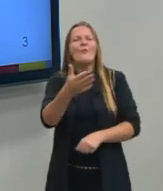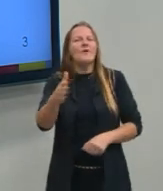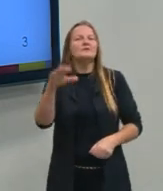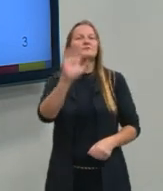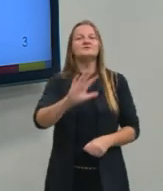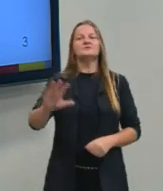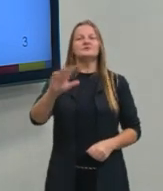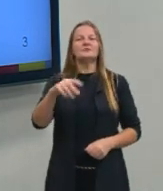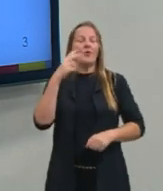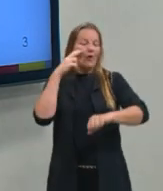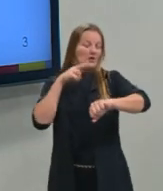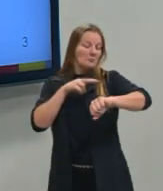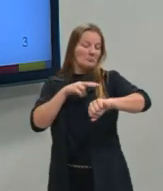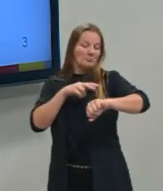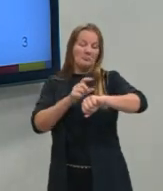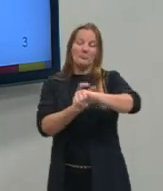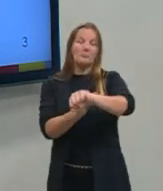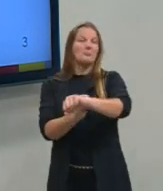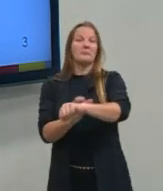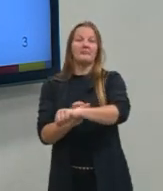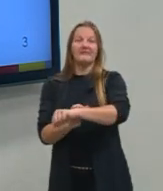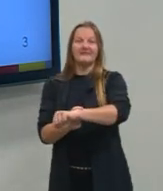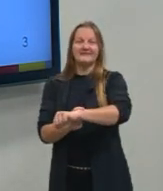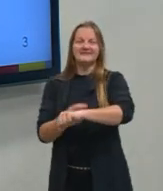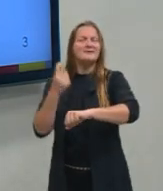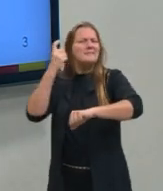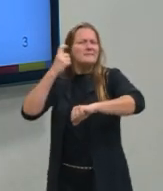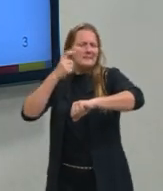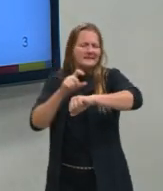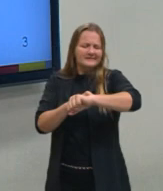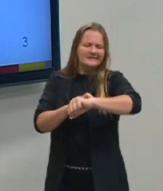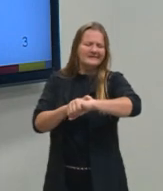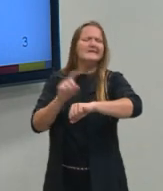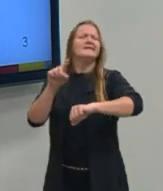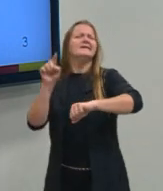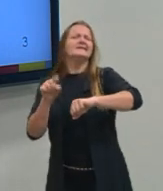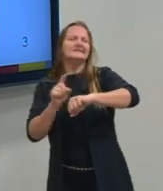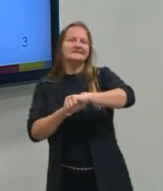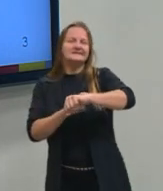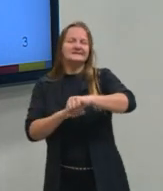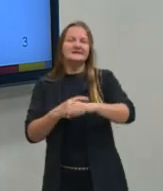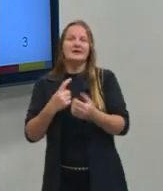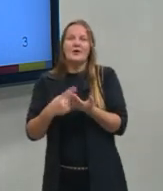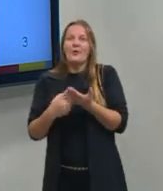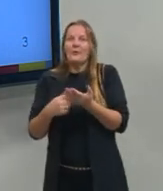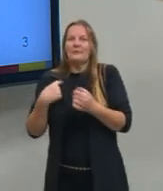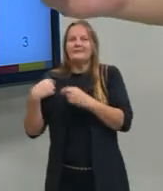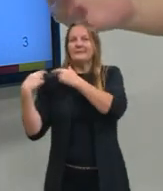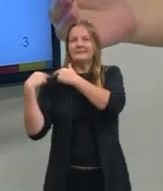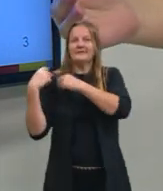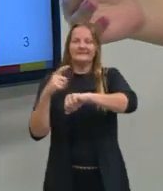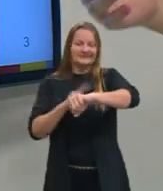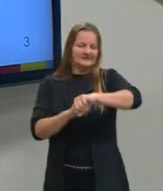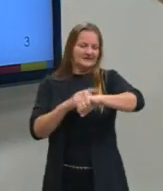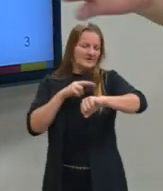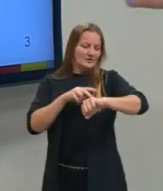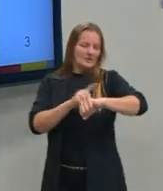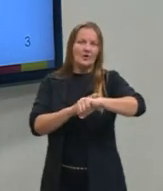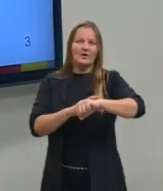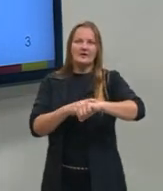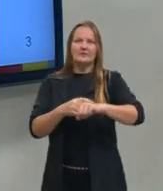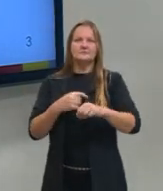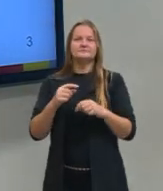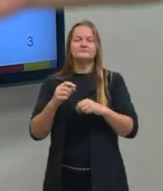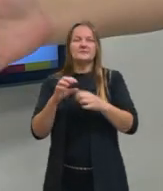a gente está sempre olhando as horas aí a gente tá sempre preocupado é com algum compromisso que a gente tem que horário que a gente vai é